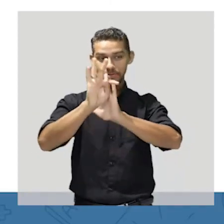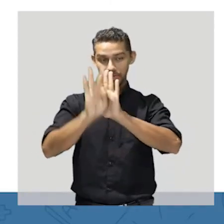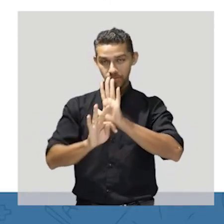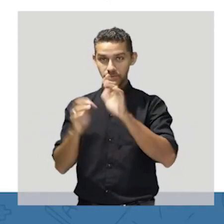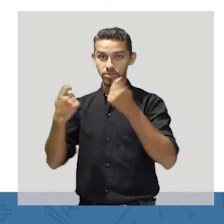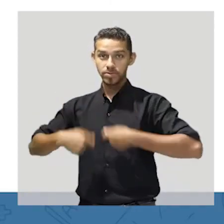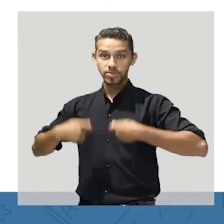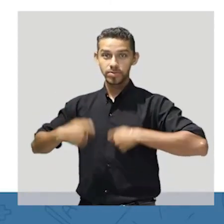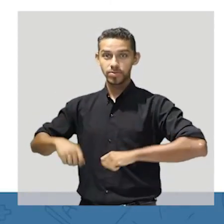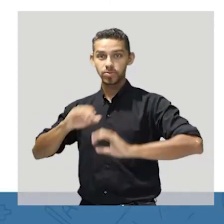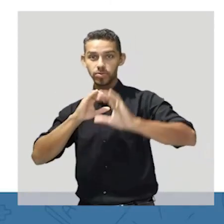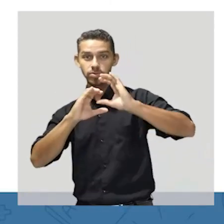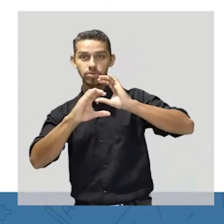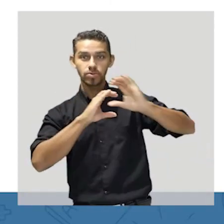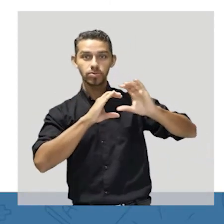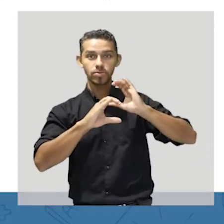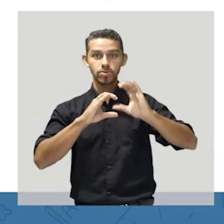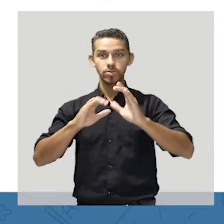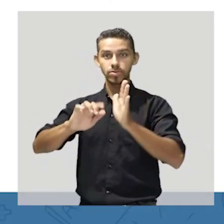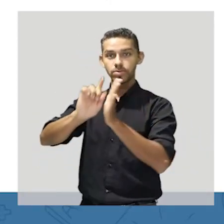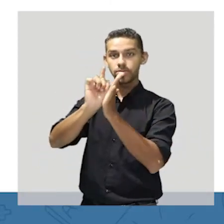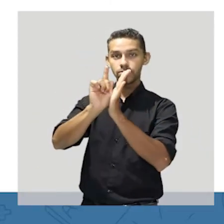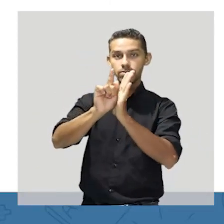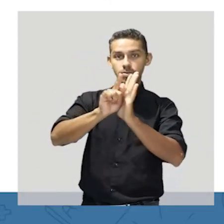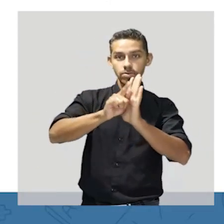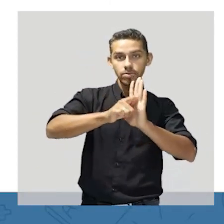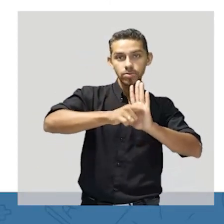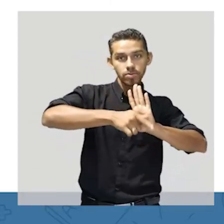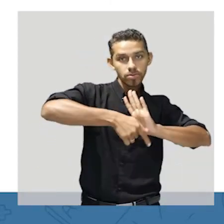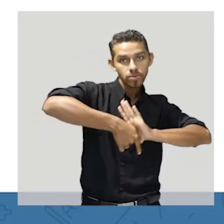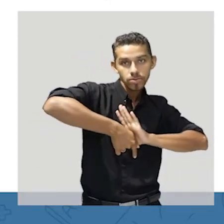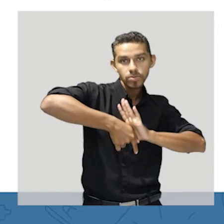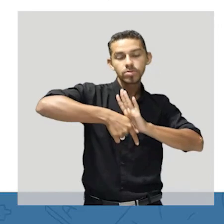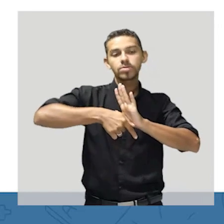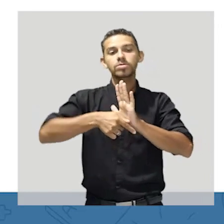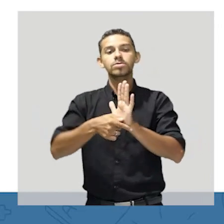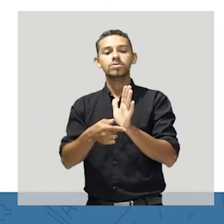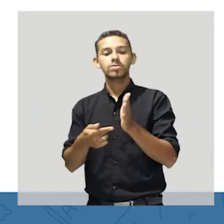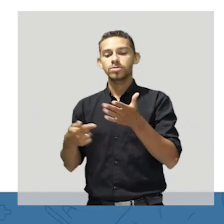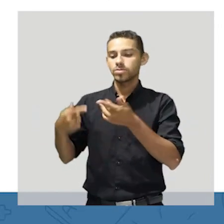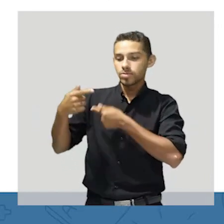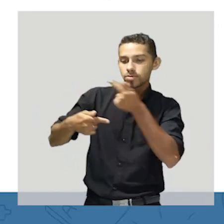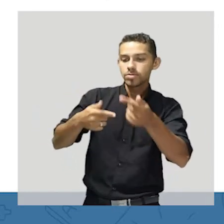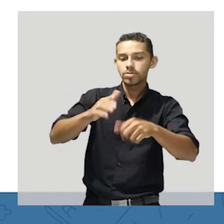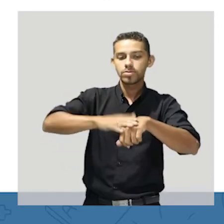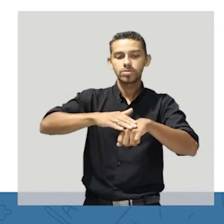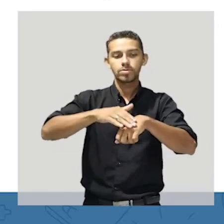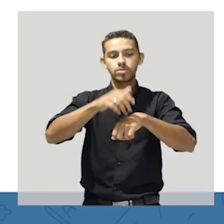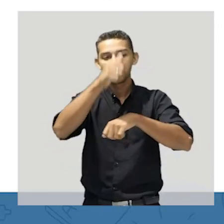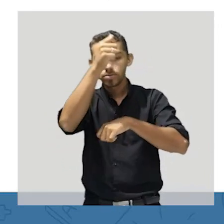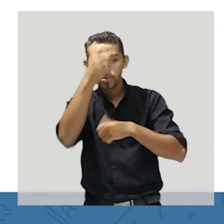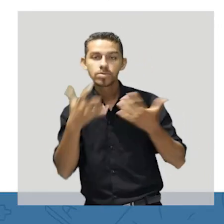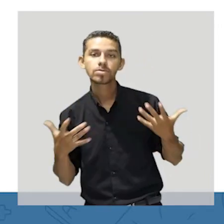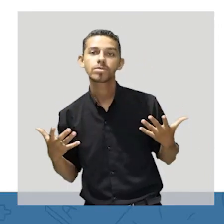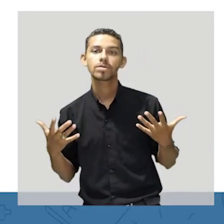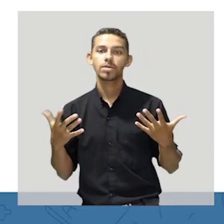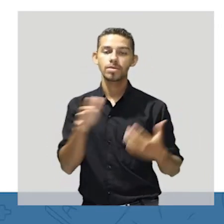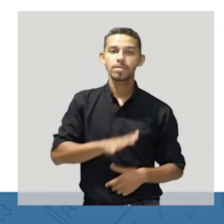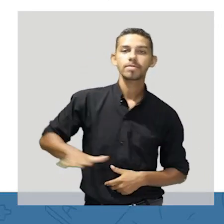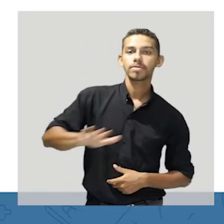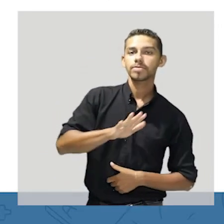comunicativas nós vamos lançando mão do gêneros atrelando aos nossos aliás ajustando ao nosso meio de falar